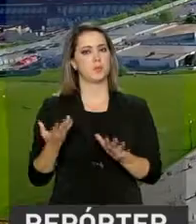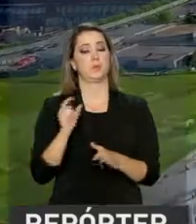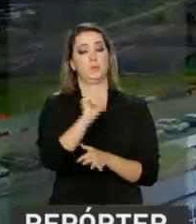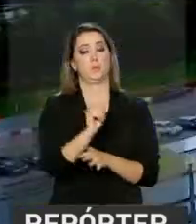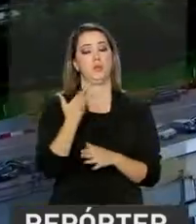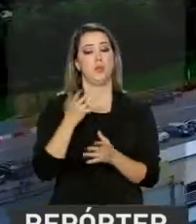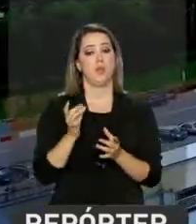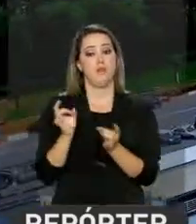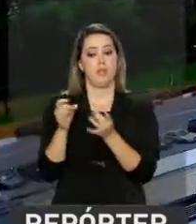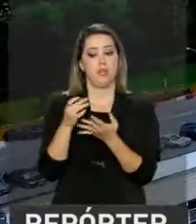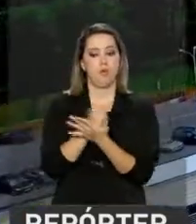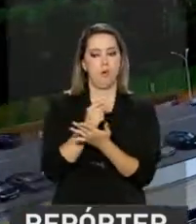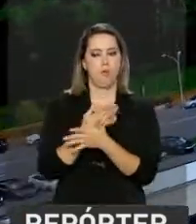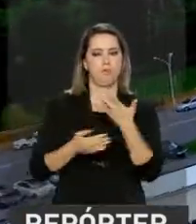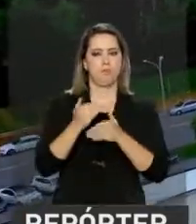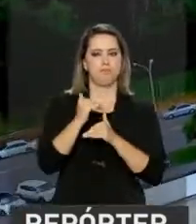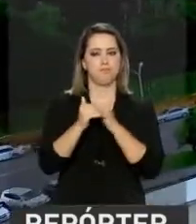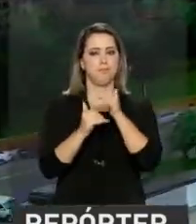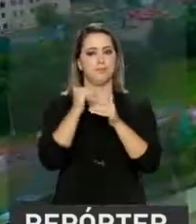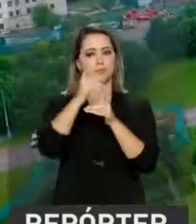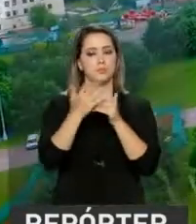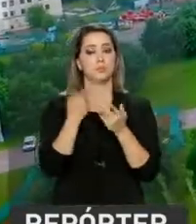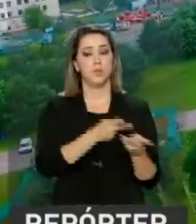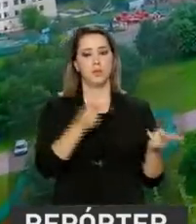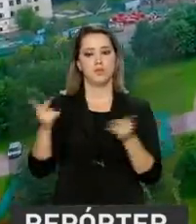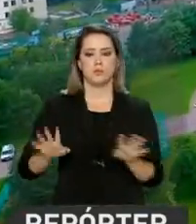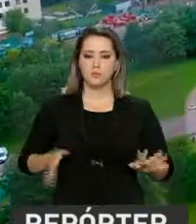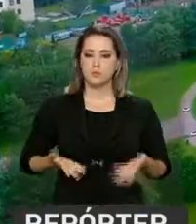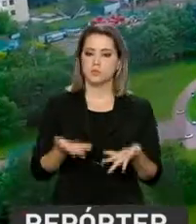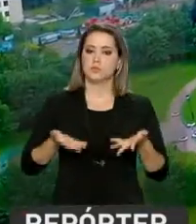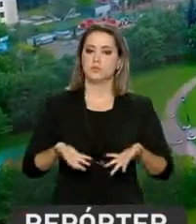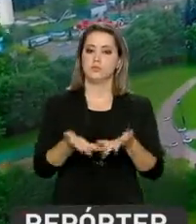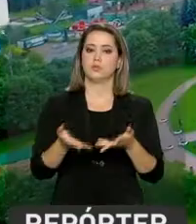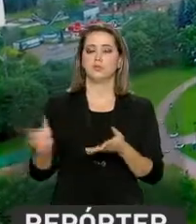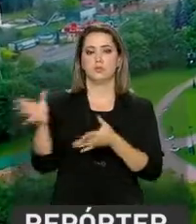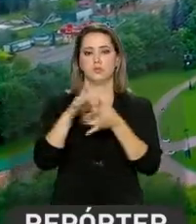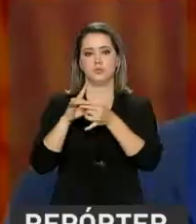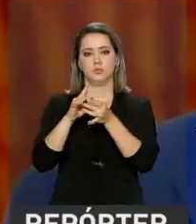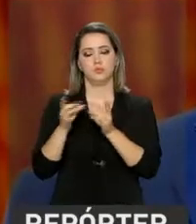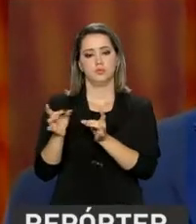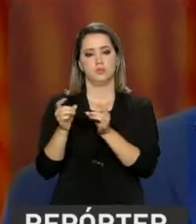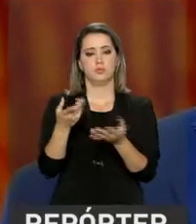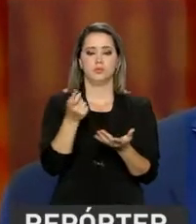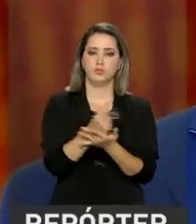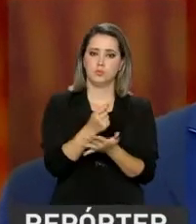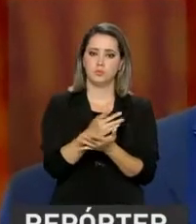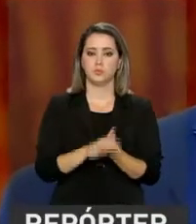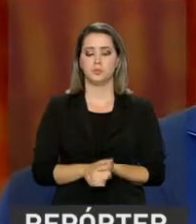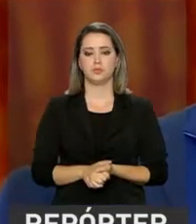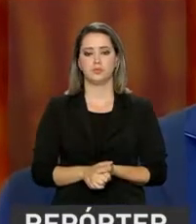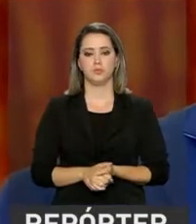últimos meses e a avaliação do governo é que a visita de Michel Temer vai impulsionar ainda mais a relação comercial. Consideramos que